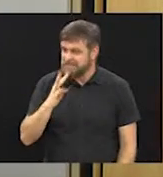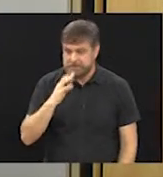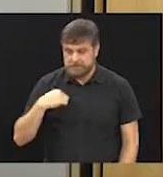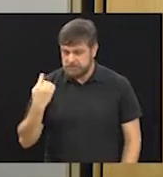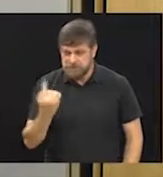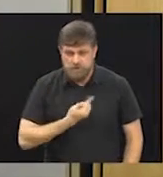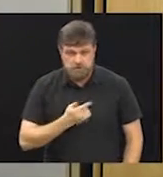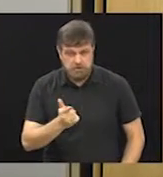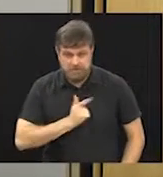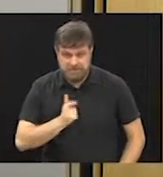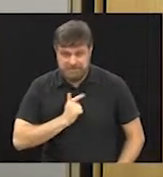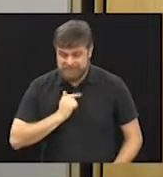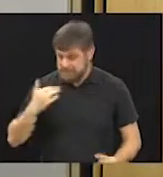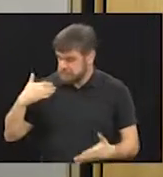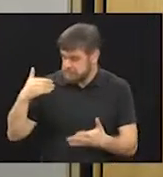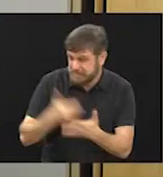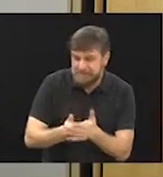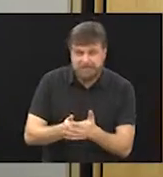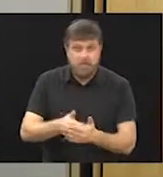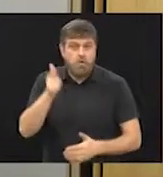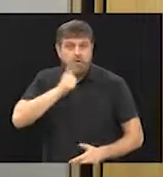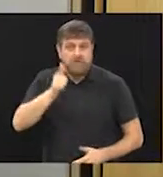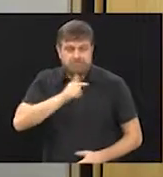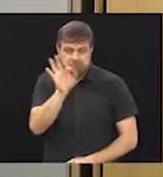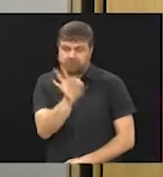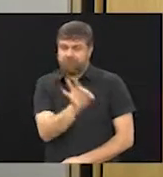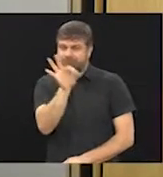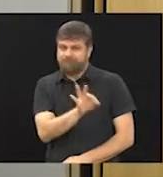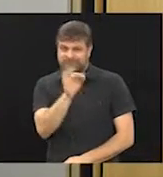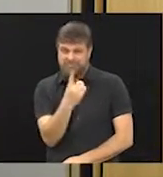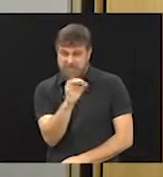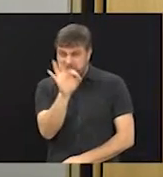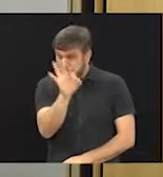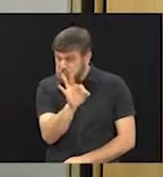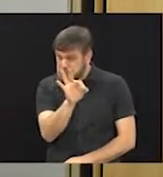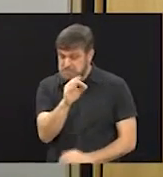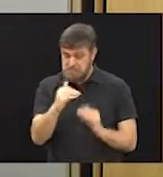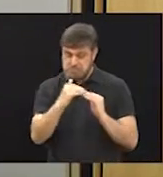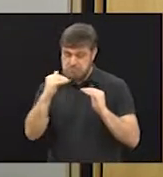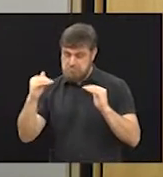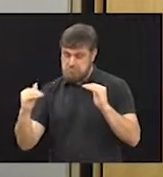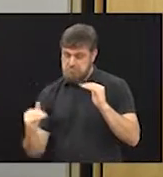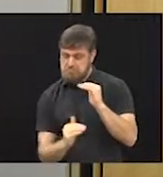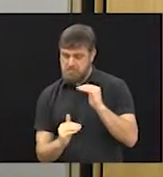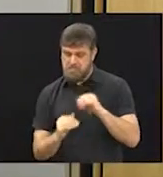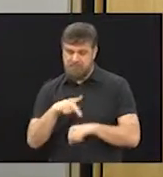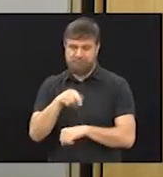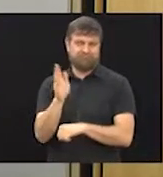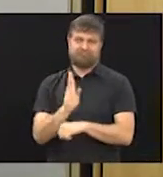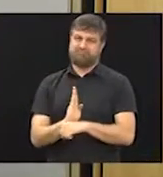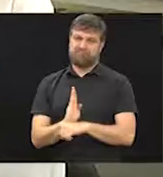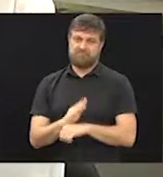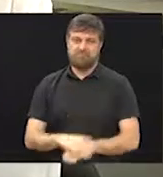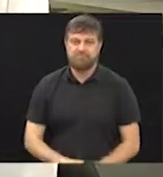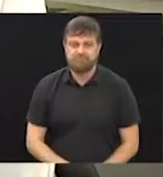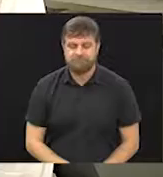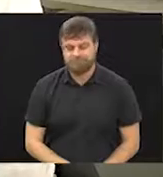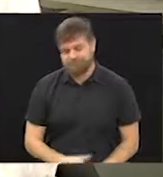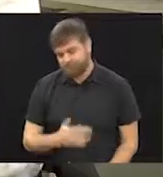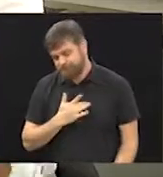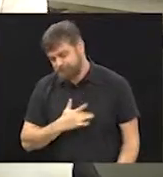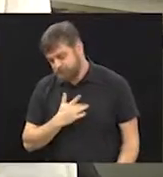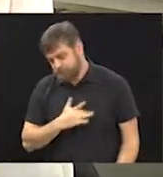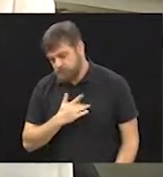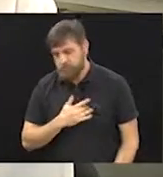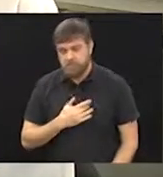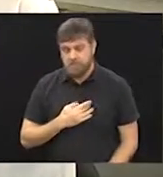nós chegamos até a atingir esse índice. Provavelmente esse índice deve ser bem inferior no nosso país. Que pena. Bom,